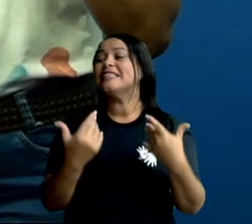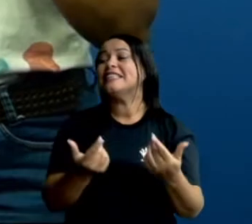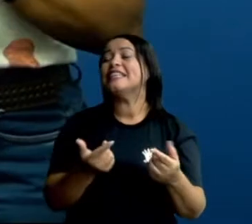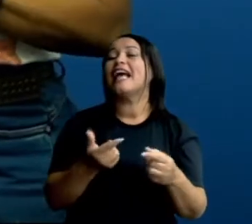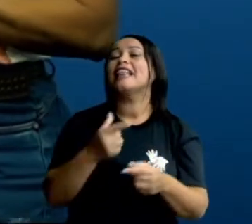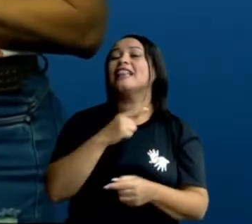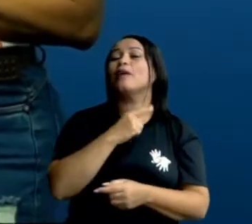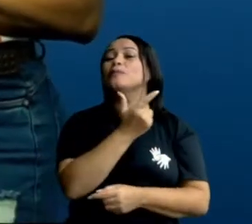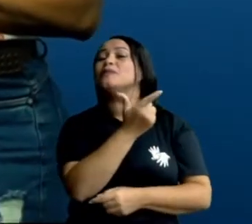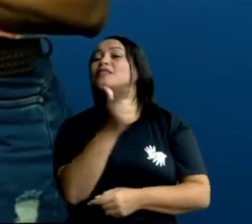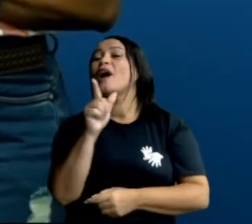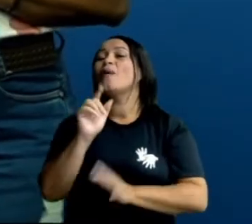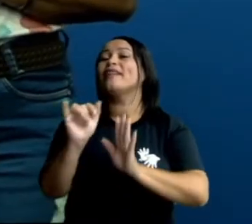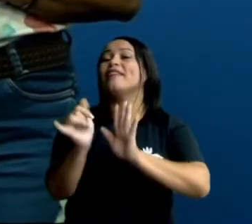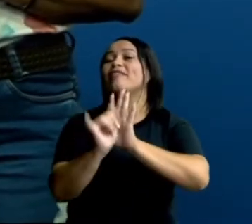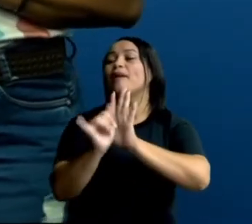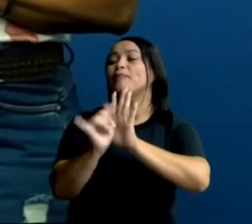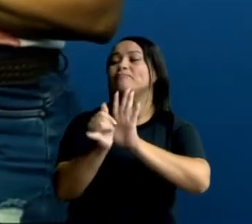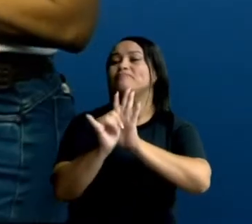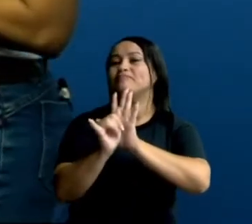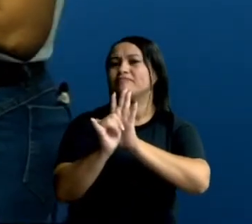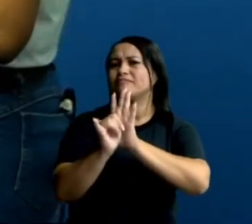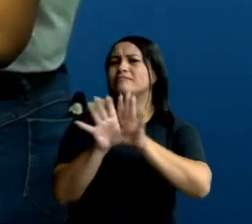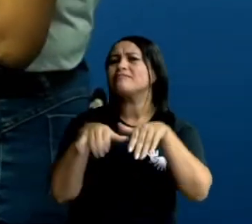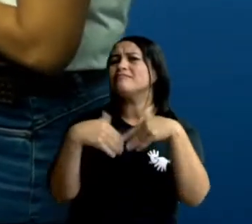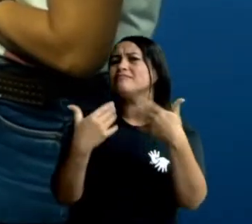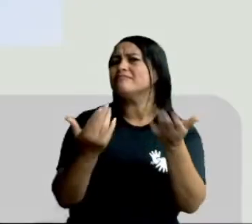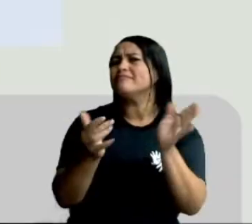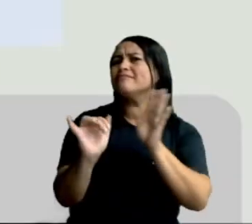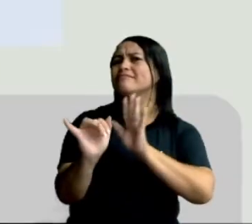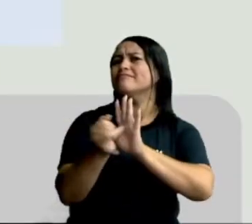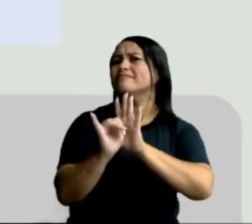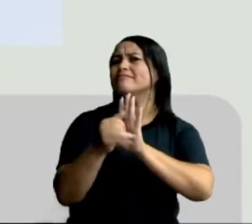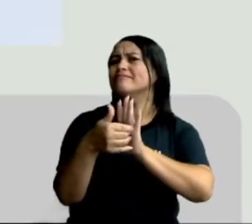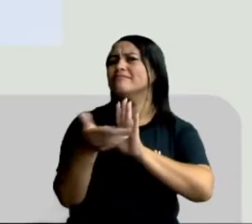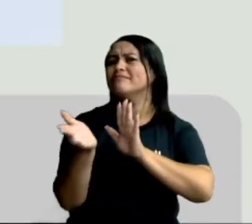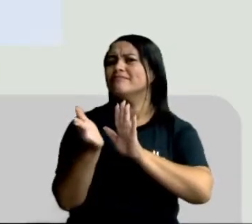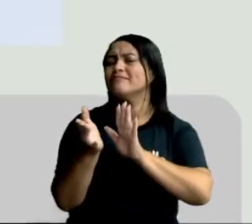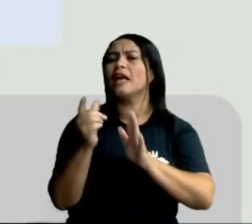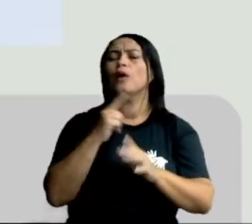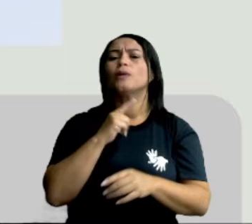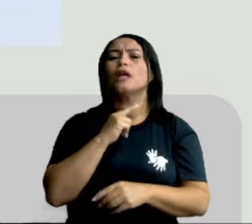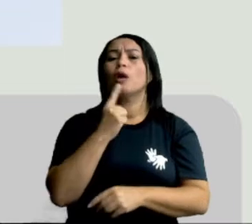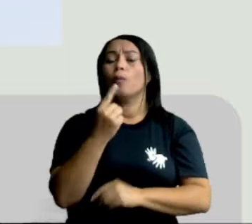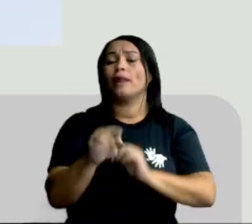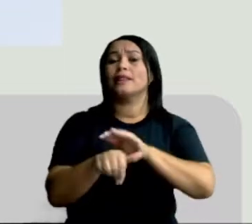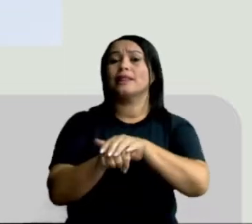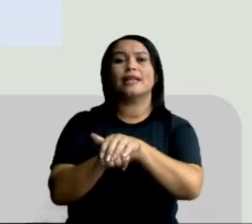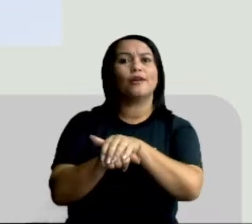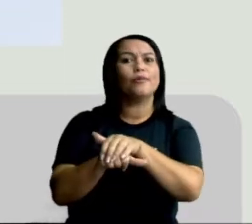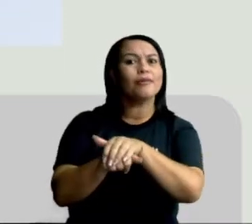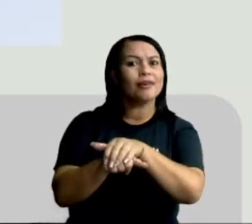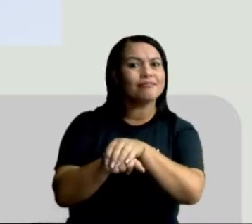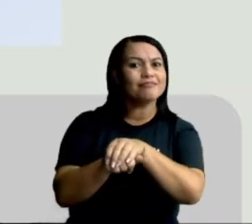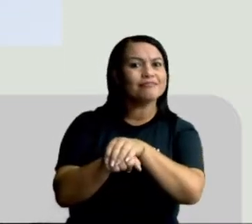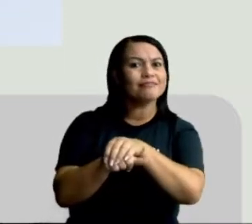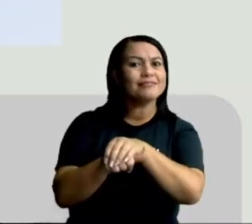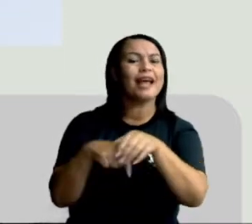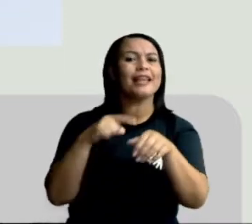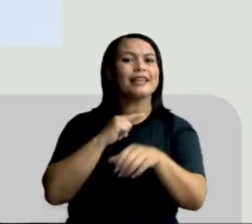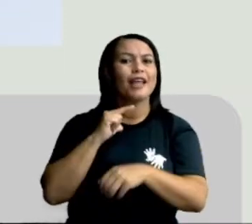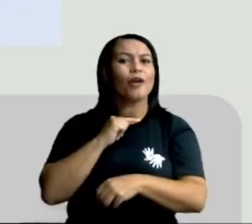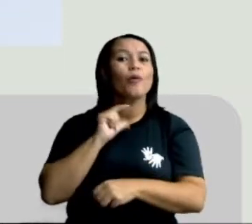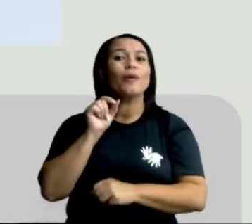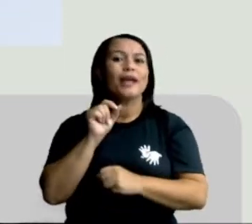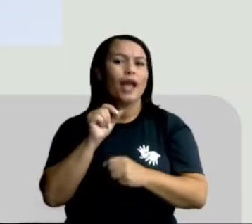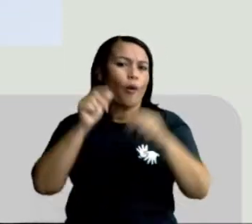E essa outra fábula. Qual será essa outra fábula? Eu tenho aqui uma tartaruga e uma